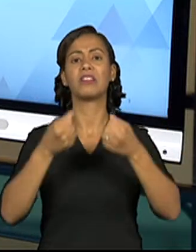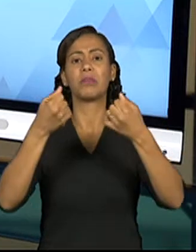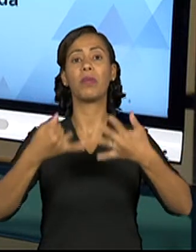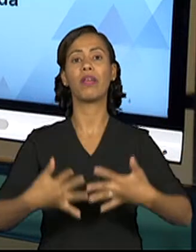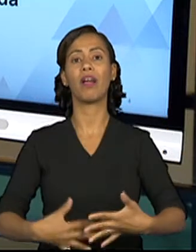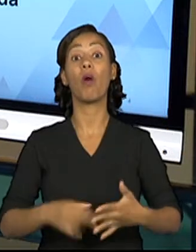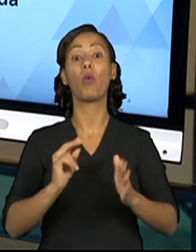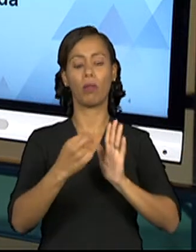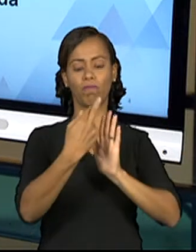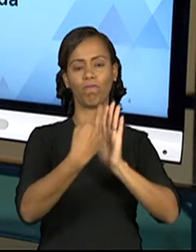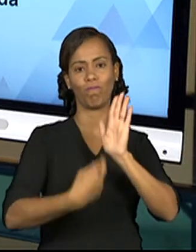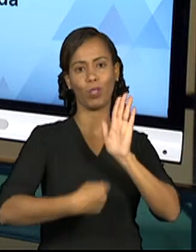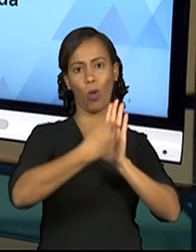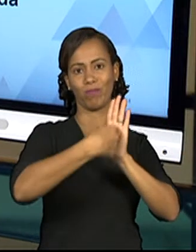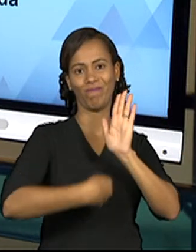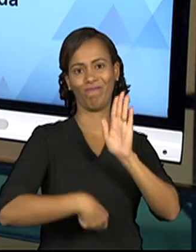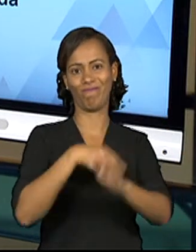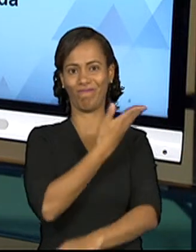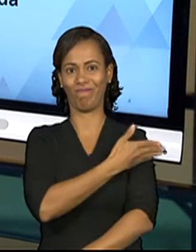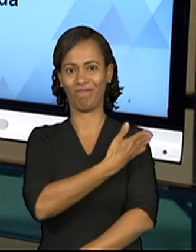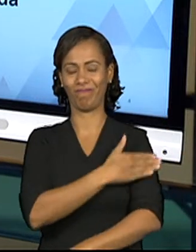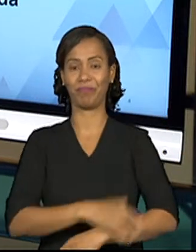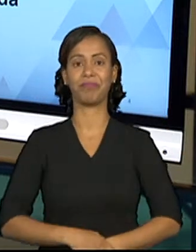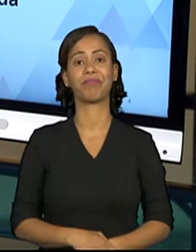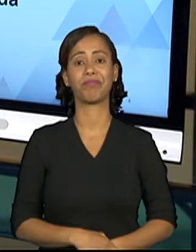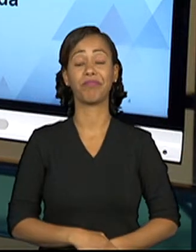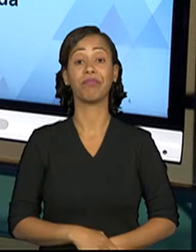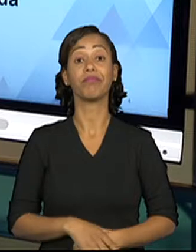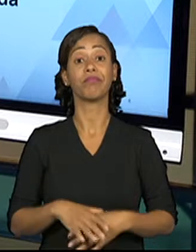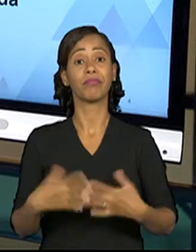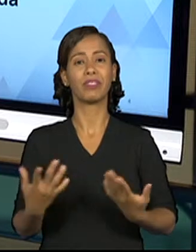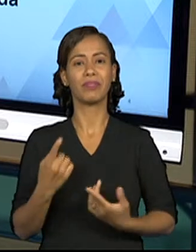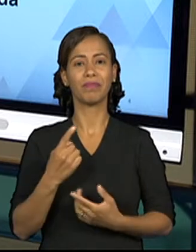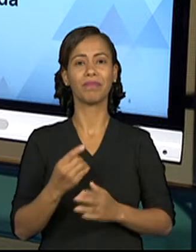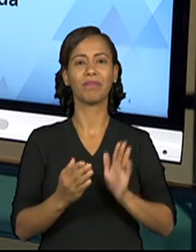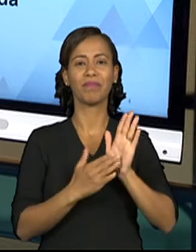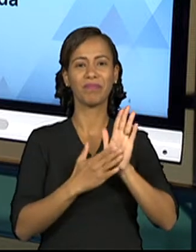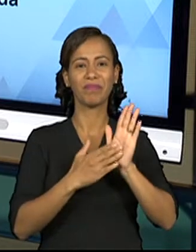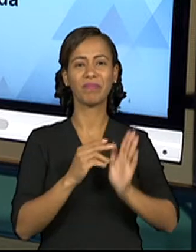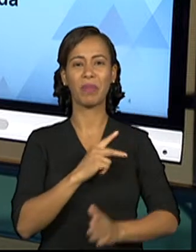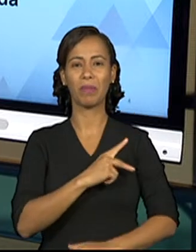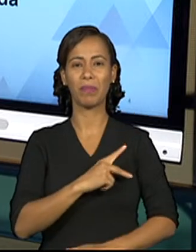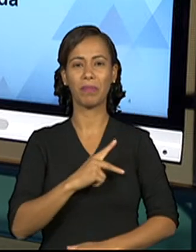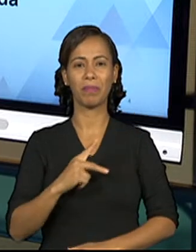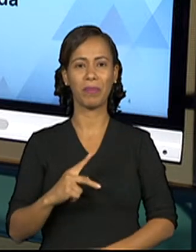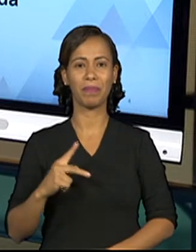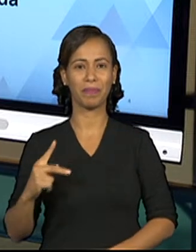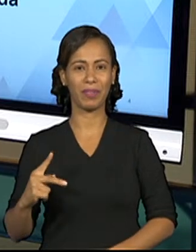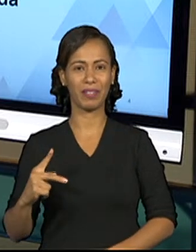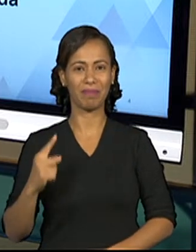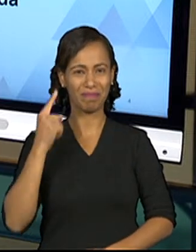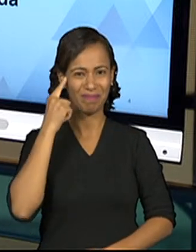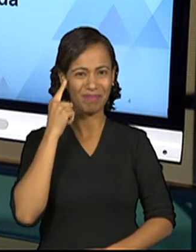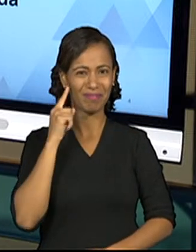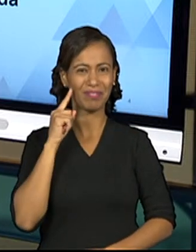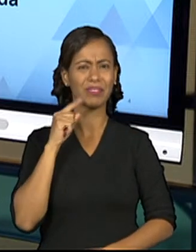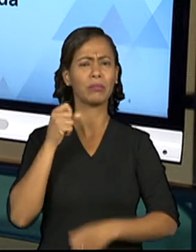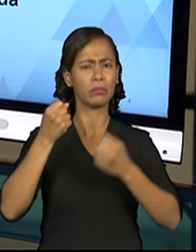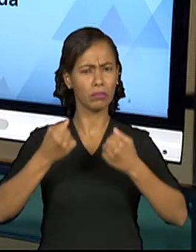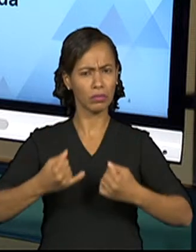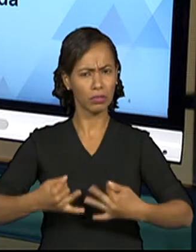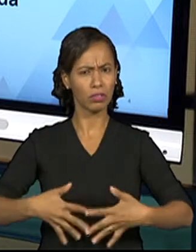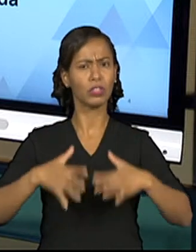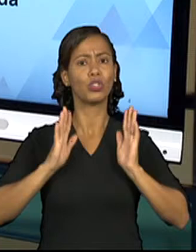sobre isso. O projeto político-pedagógico, que a gente já apresentou em aulas anteriores também, ele vem trazer